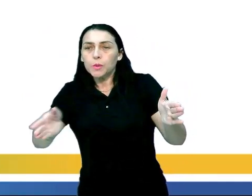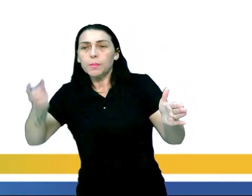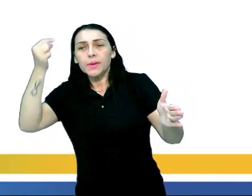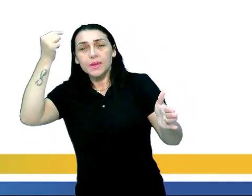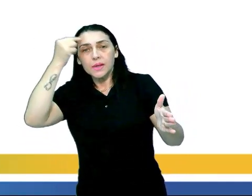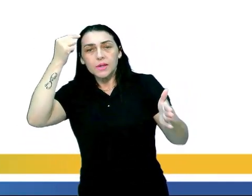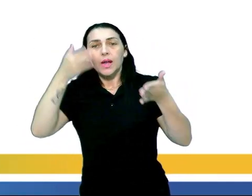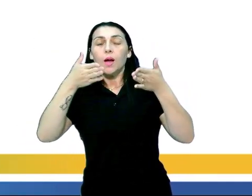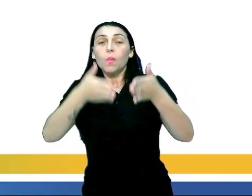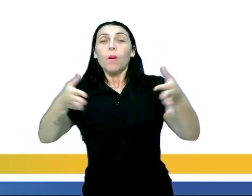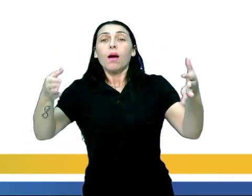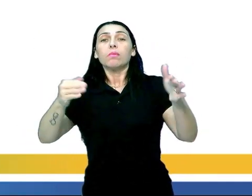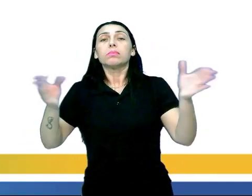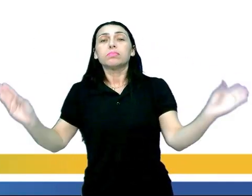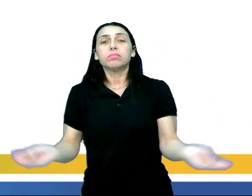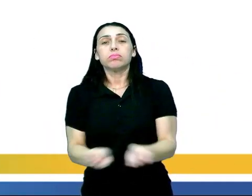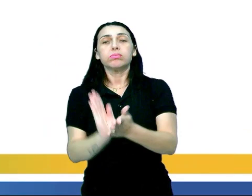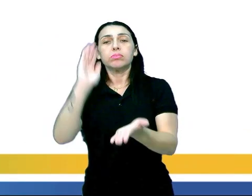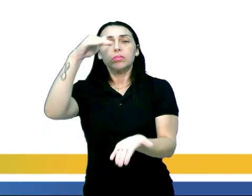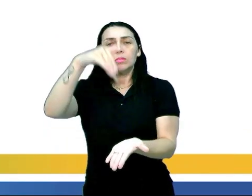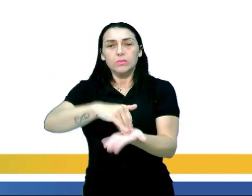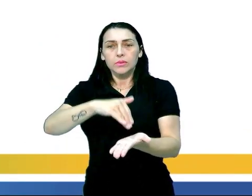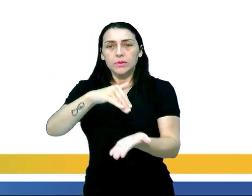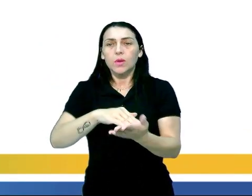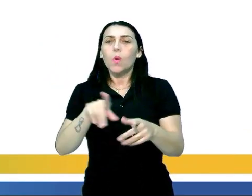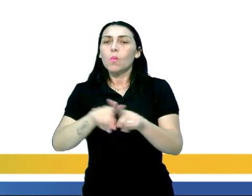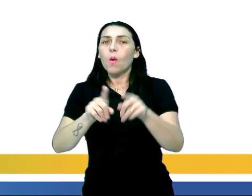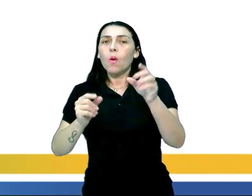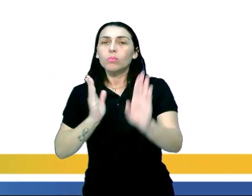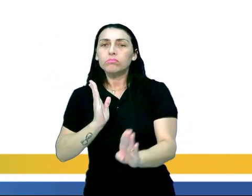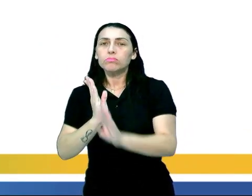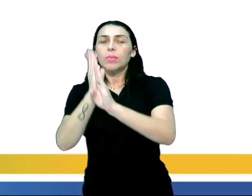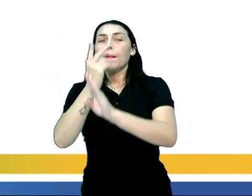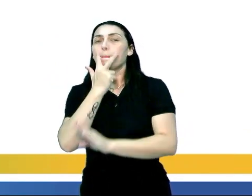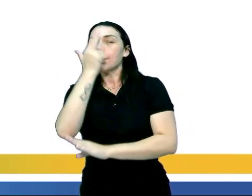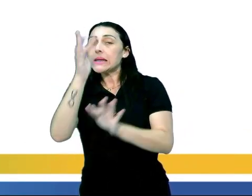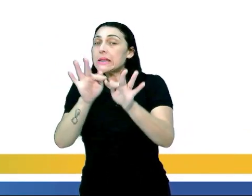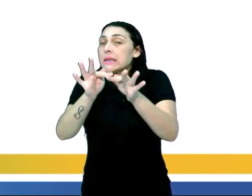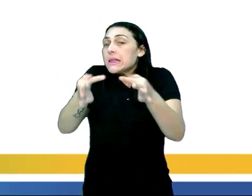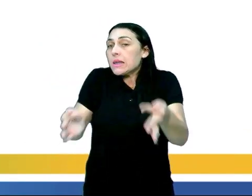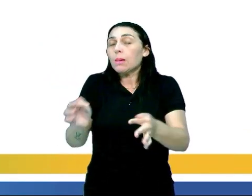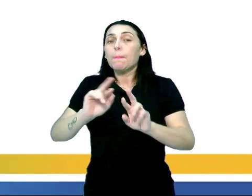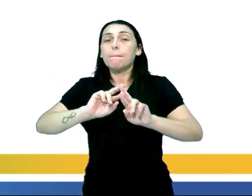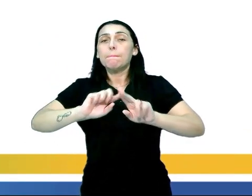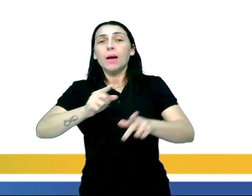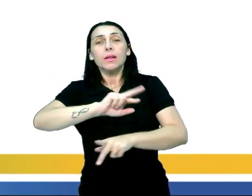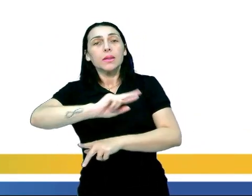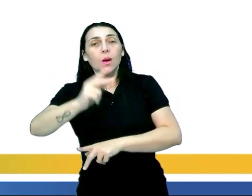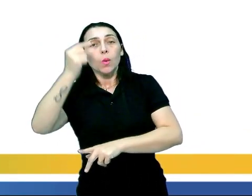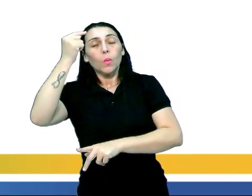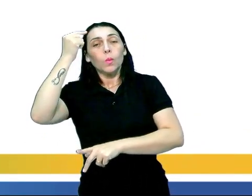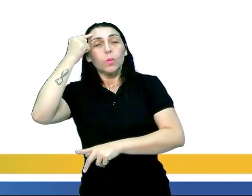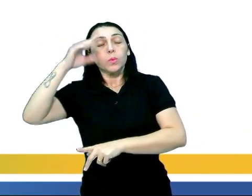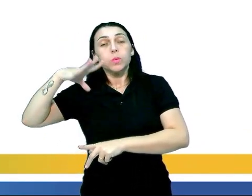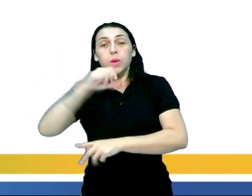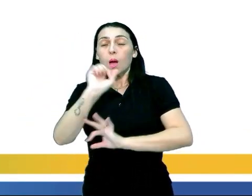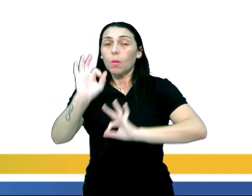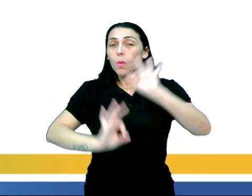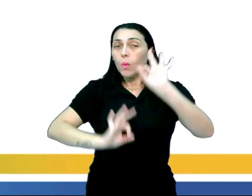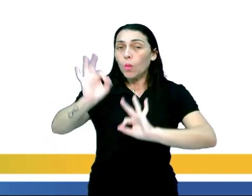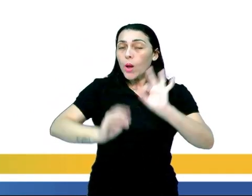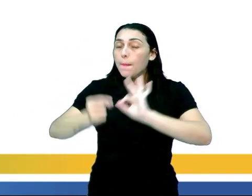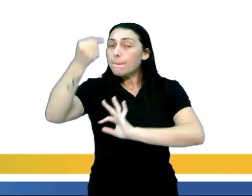juízos para chegar a alguma conclusão ou descoberta. Parece simples assim, mas não é. Raciocínio lógico é uma organização